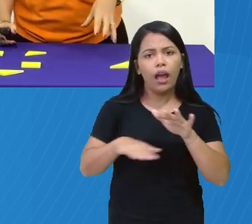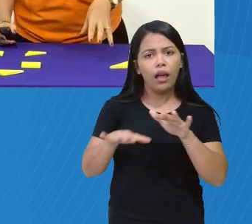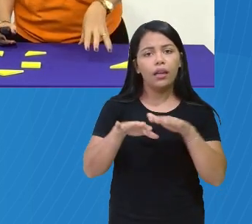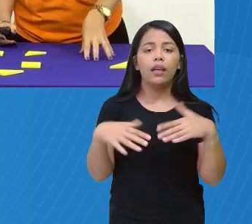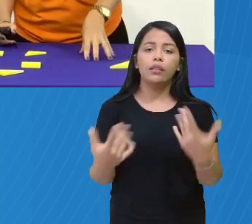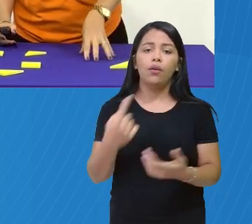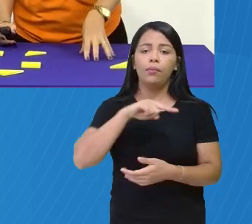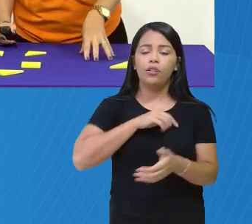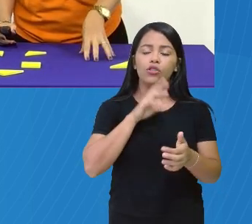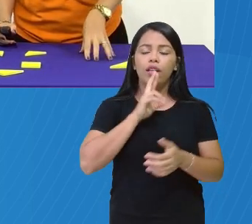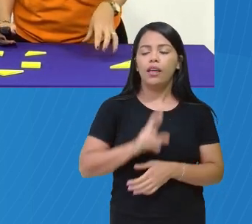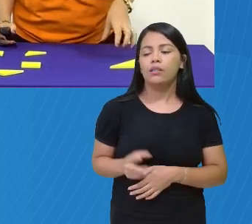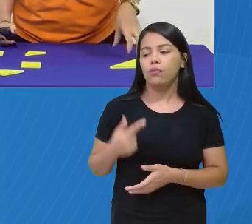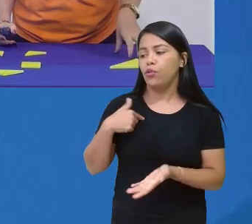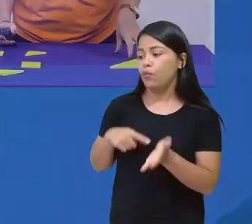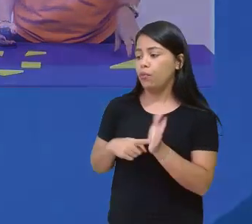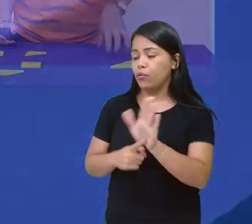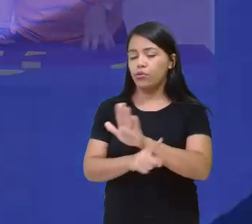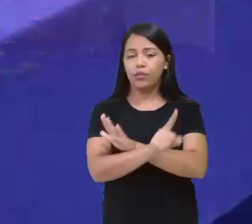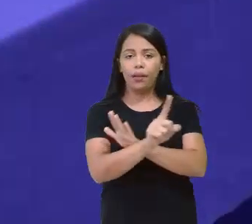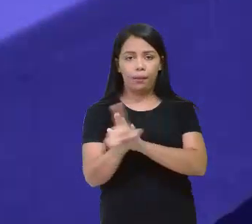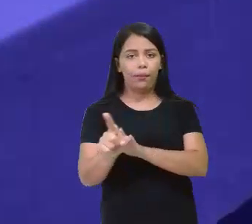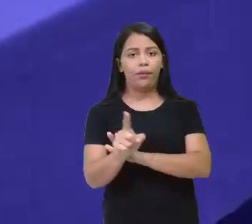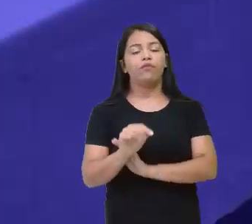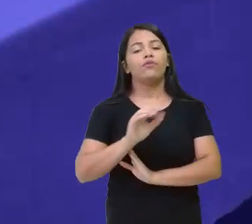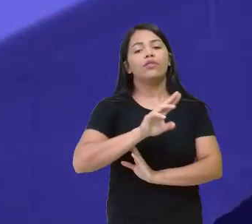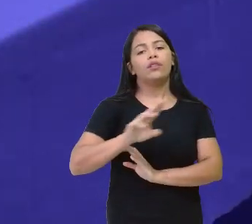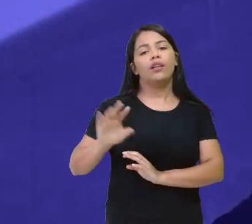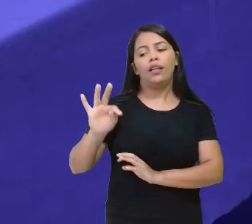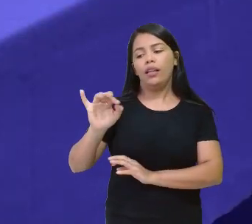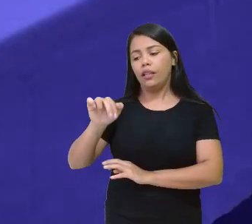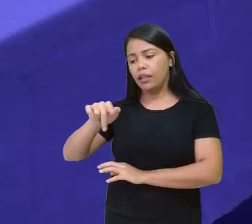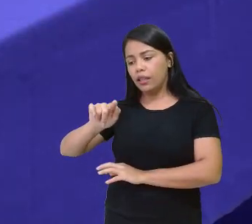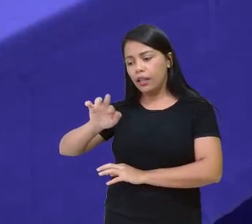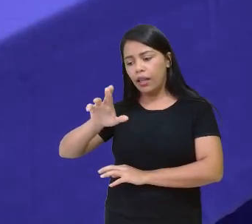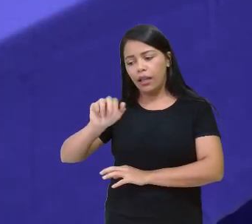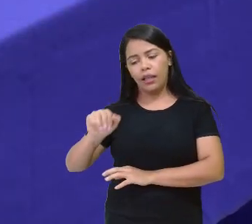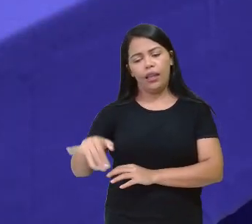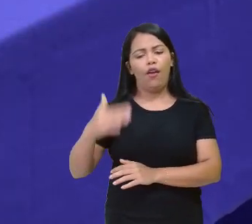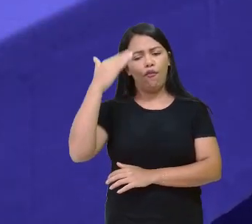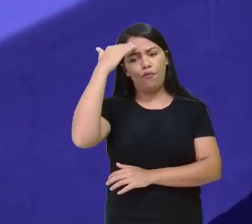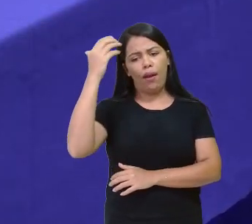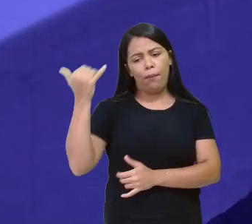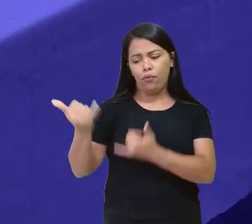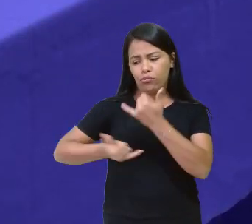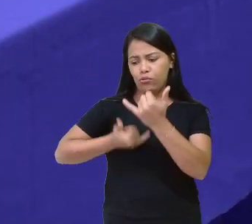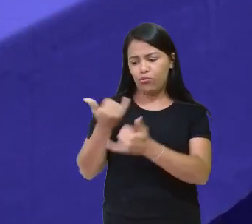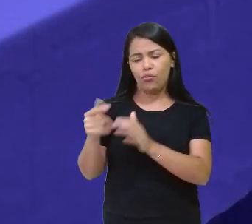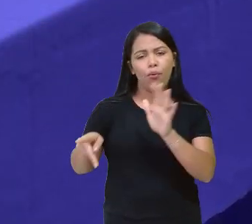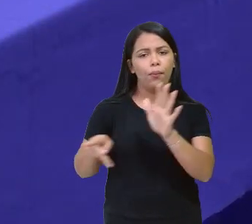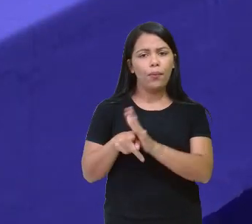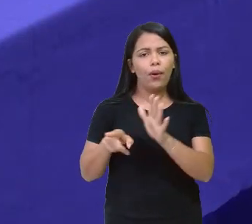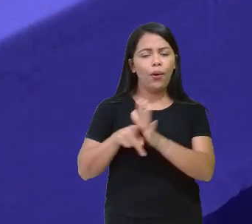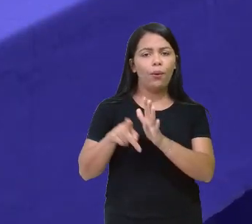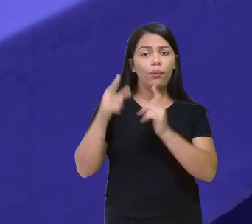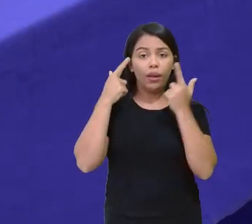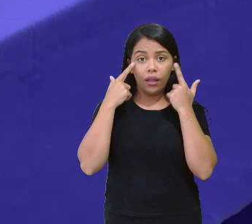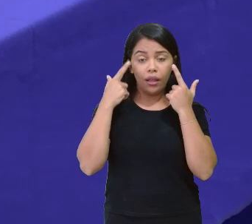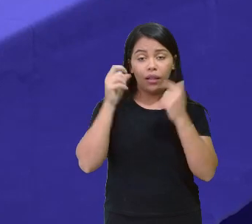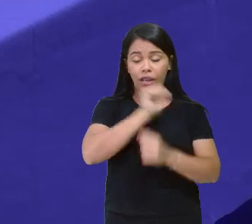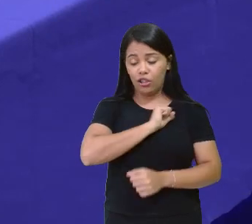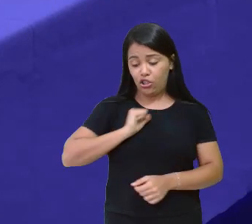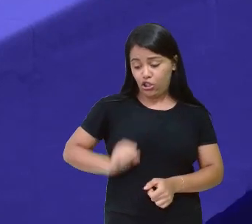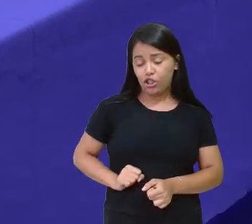o famoso Tangram, né, que é um jogo chinês que tem 7 peças. Elas têm formatos, né,